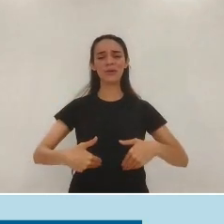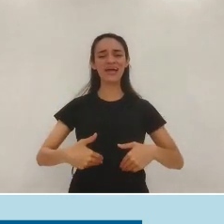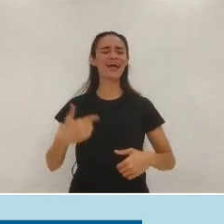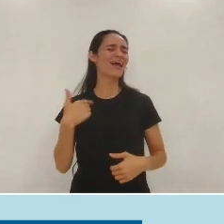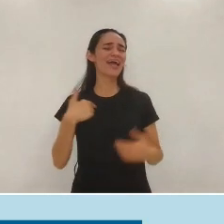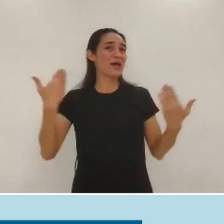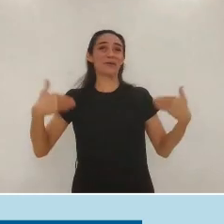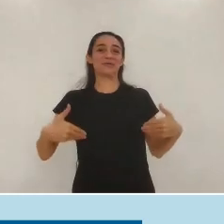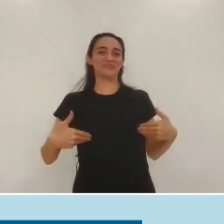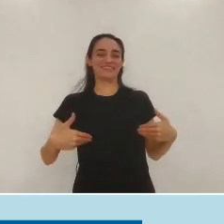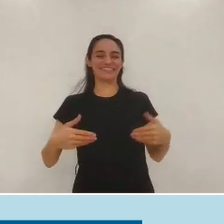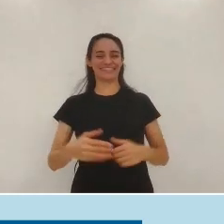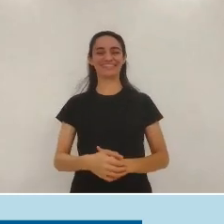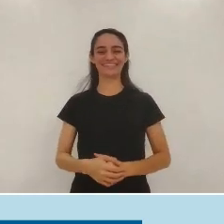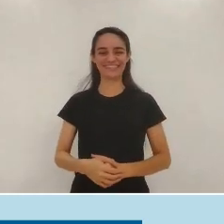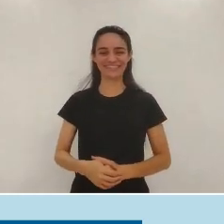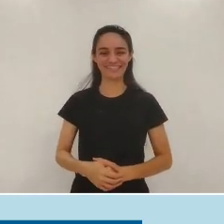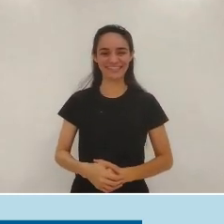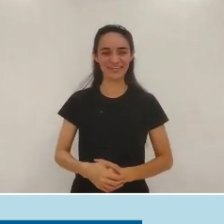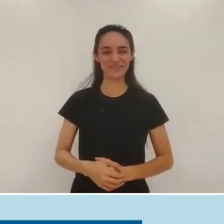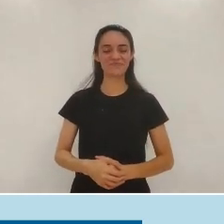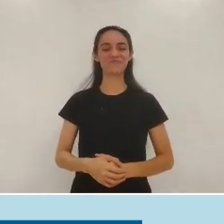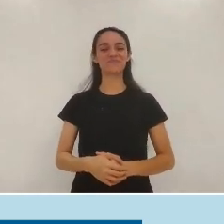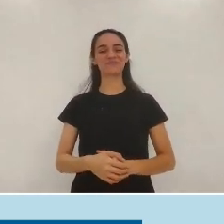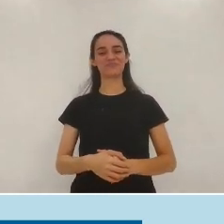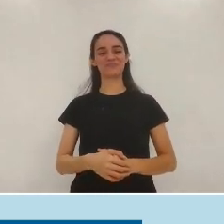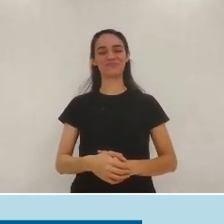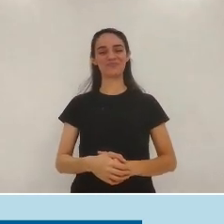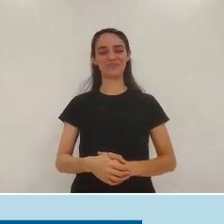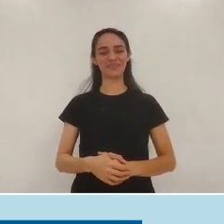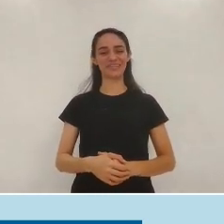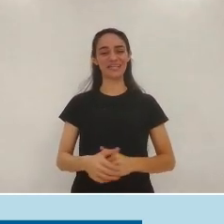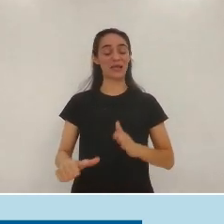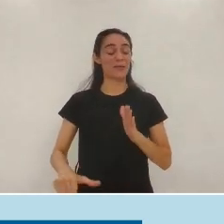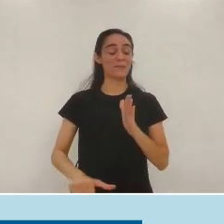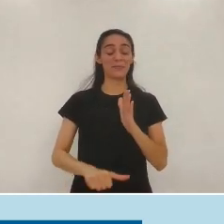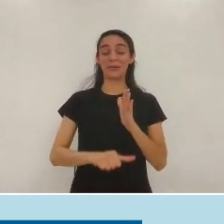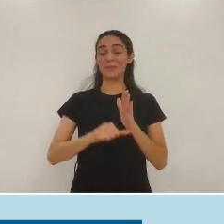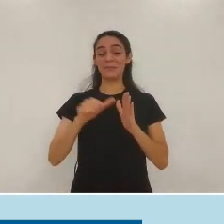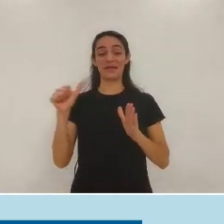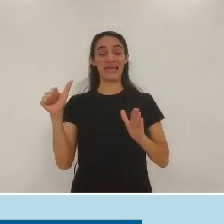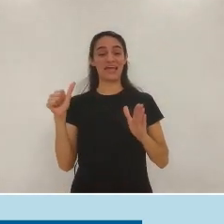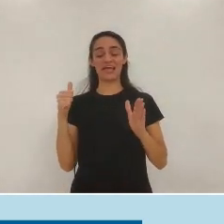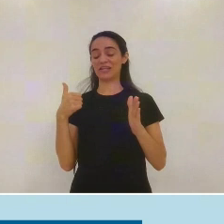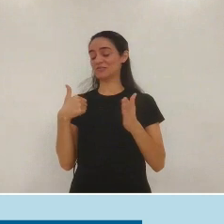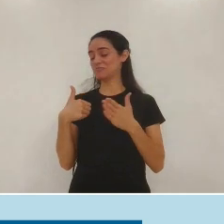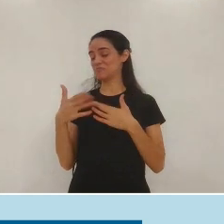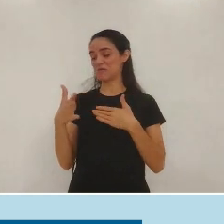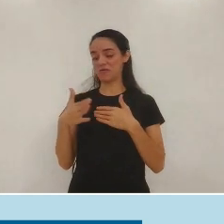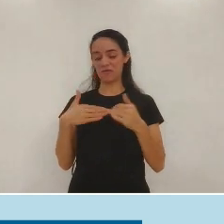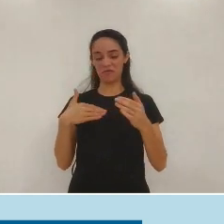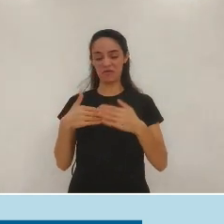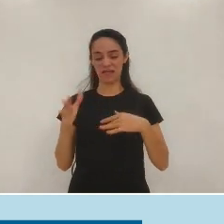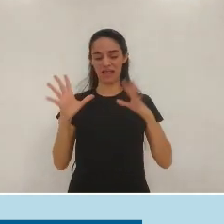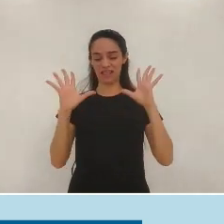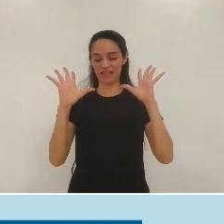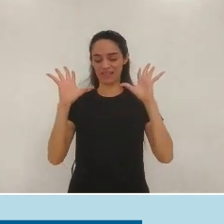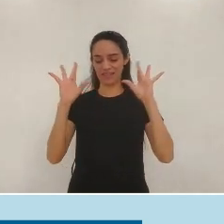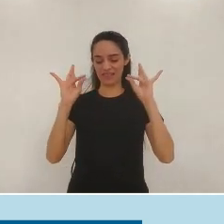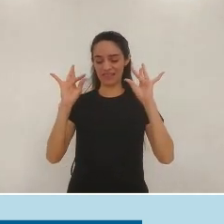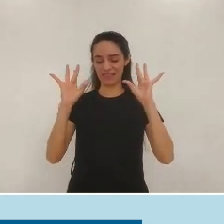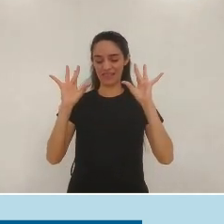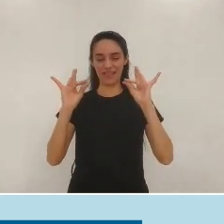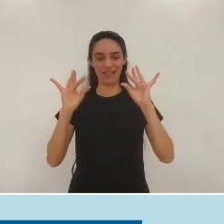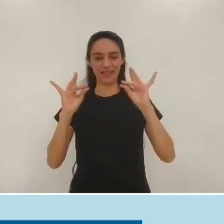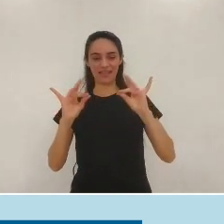Elisângela. Então, aqui é a Elisângela, antes de qualquer tipo de diagnóstico, qualquer tipo de